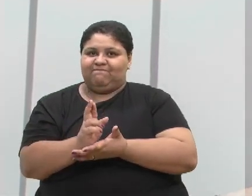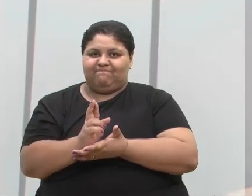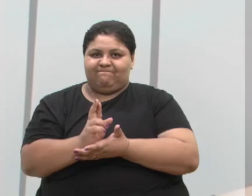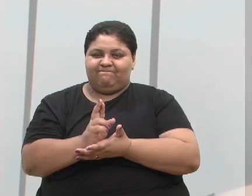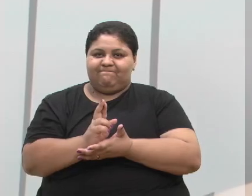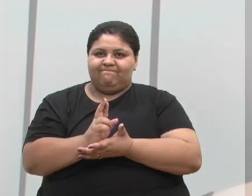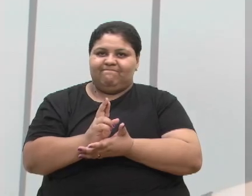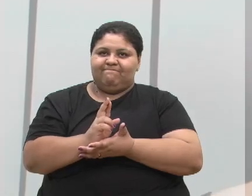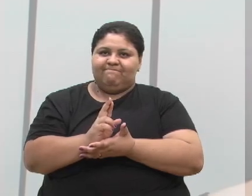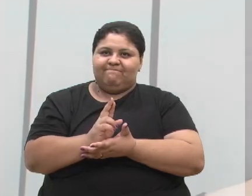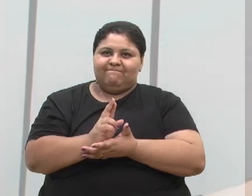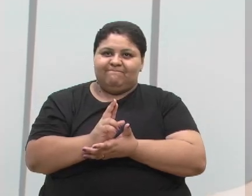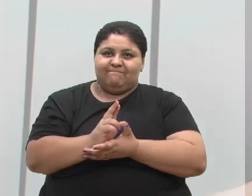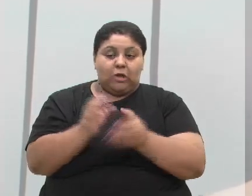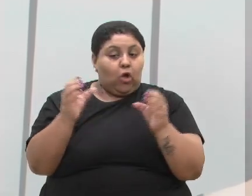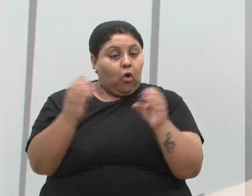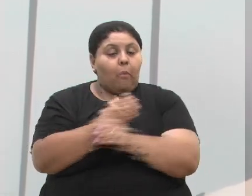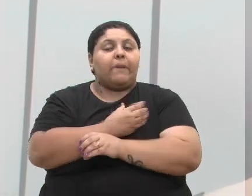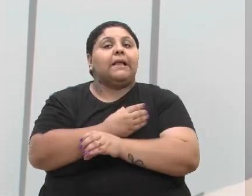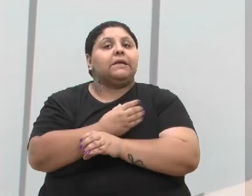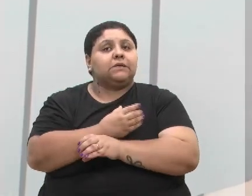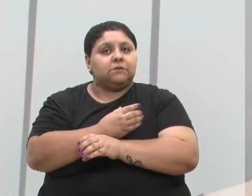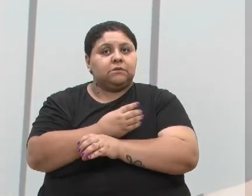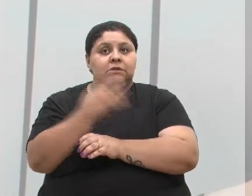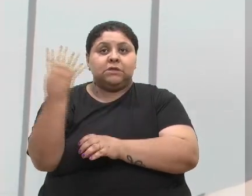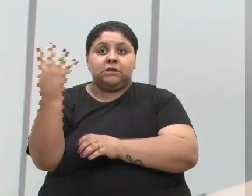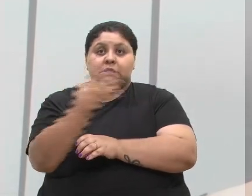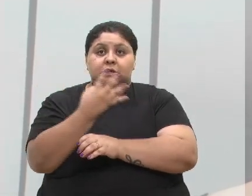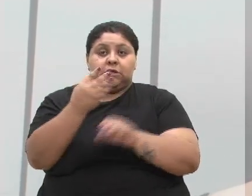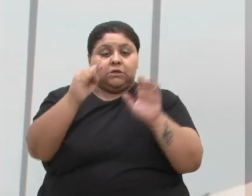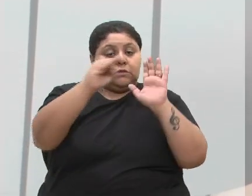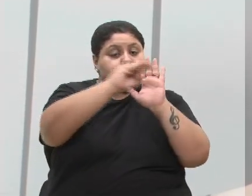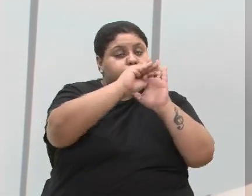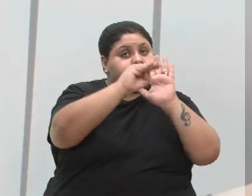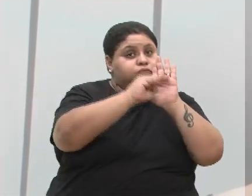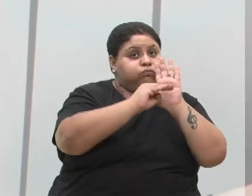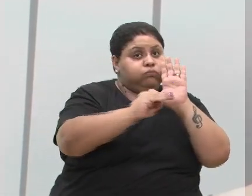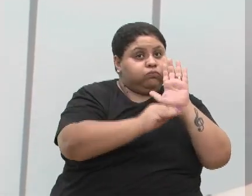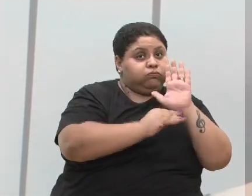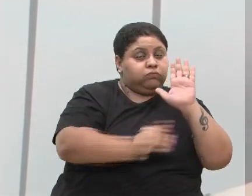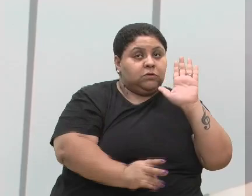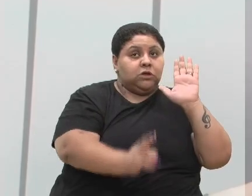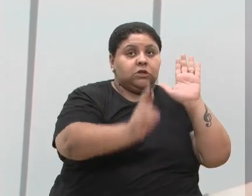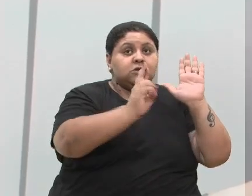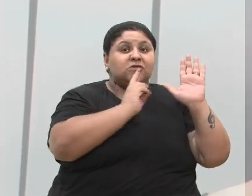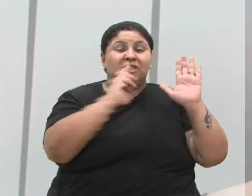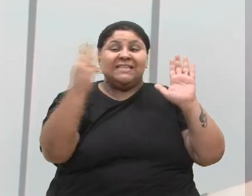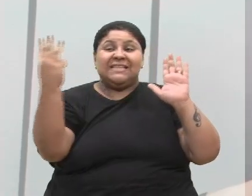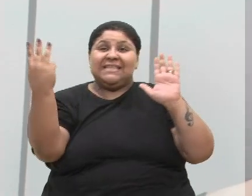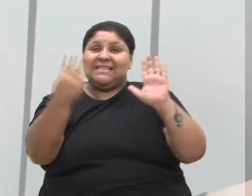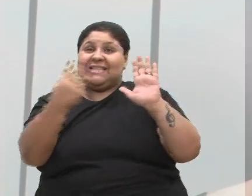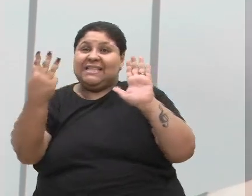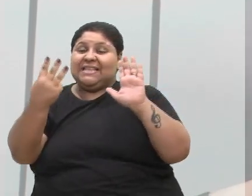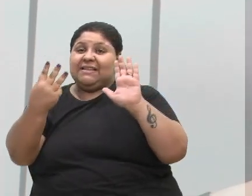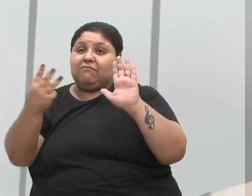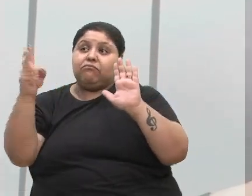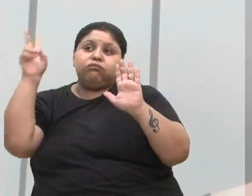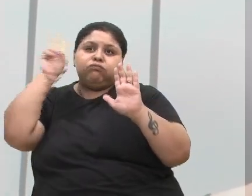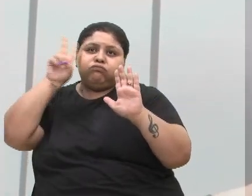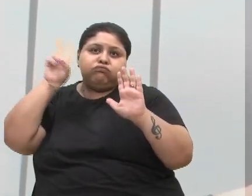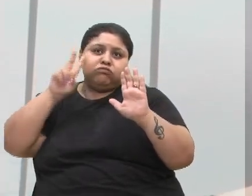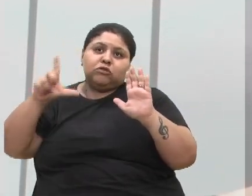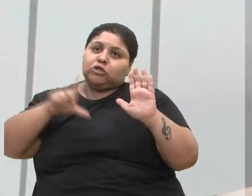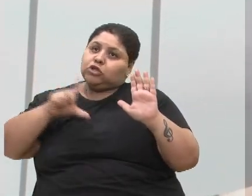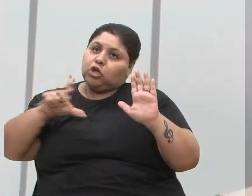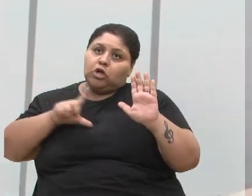forma completa, e dos 4 parágrafos da resposta, 3 eram um histórico que nós